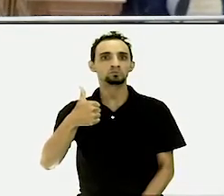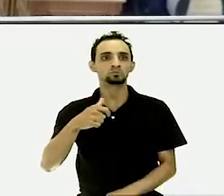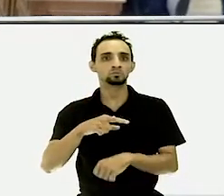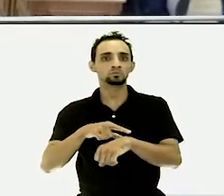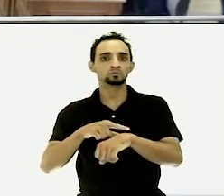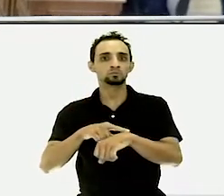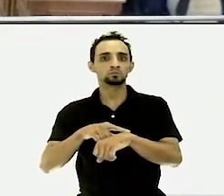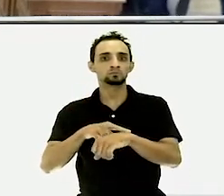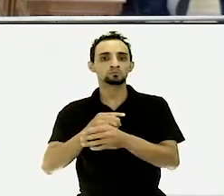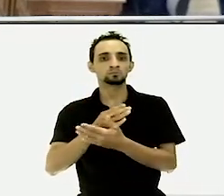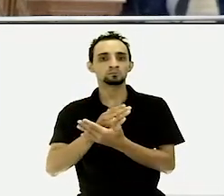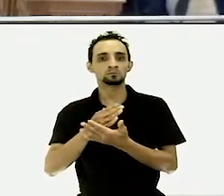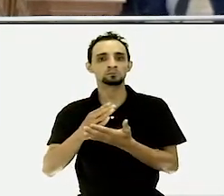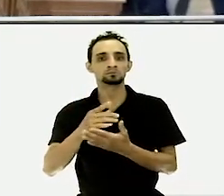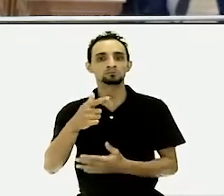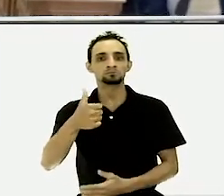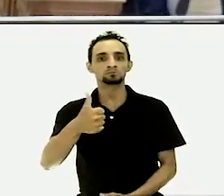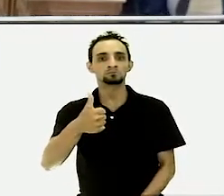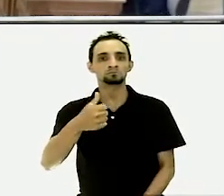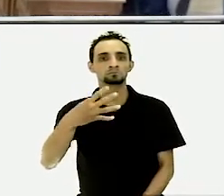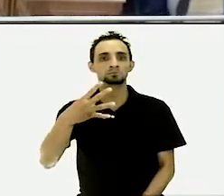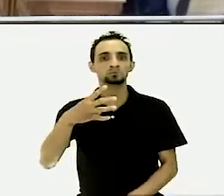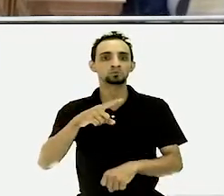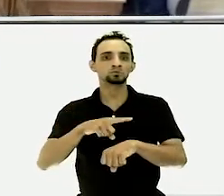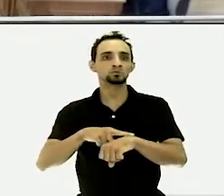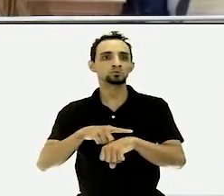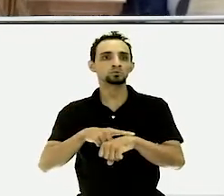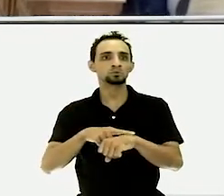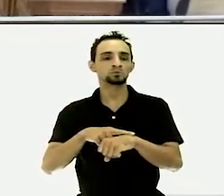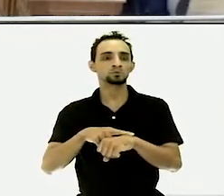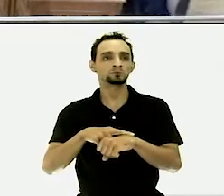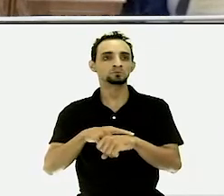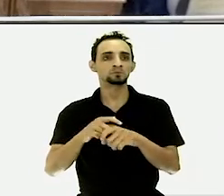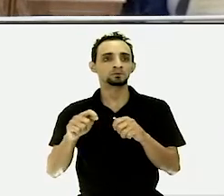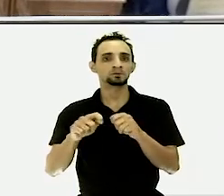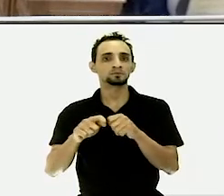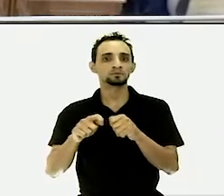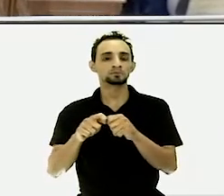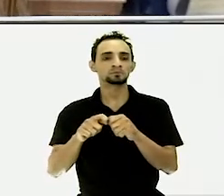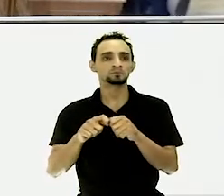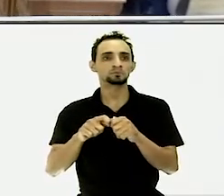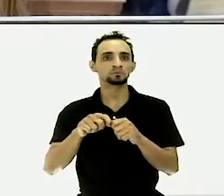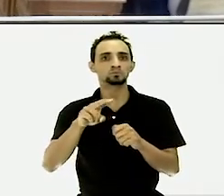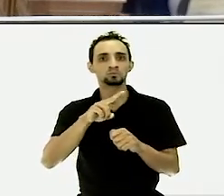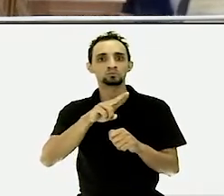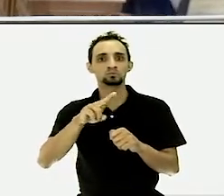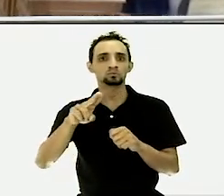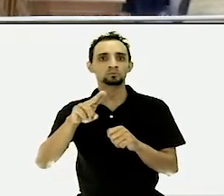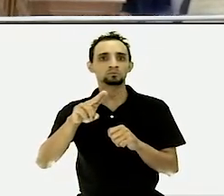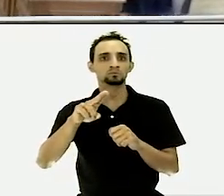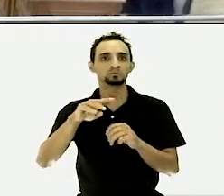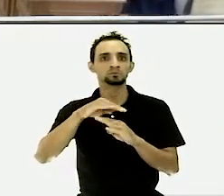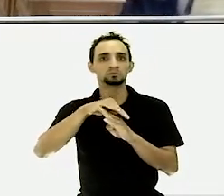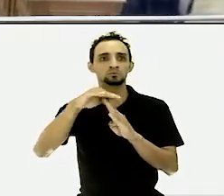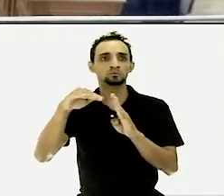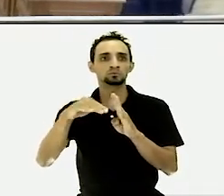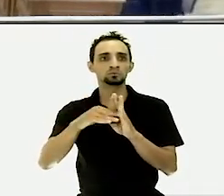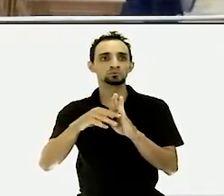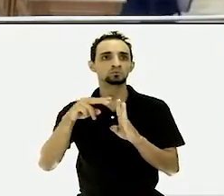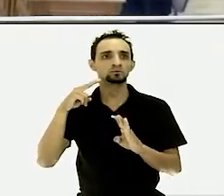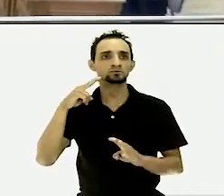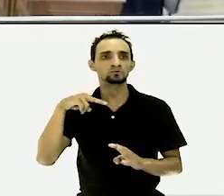Helder Fabiano Camilo. José Carlos da Cruz. José Roberto Artioli Júnior. Joster Aparecido de